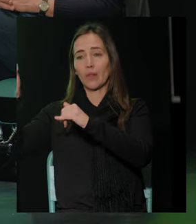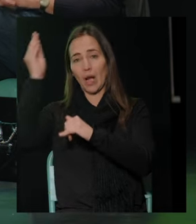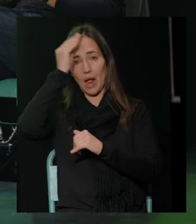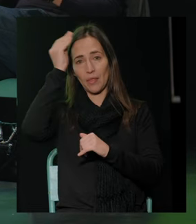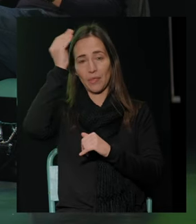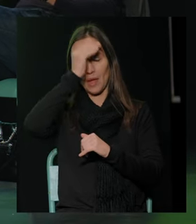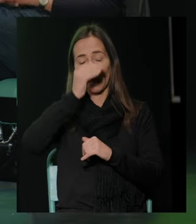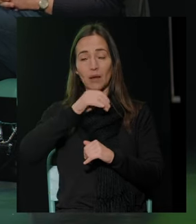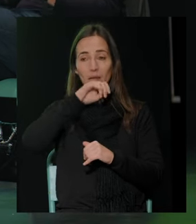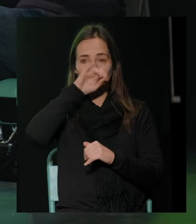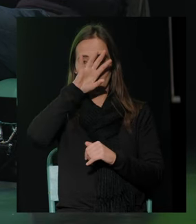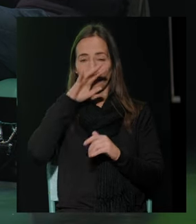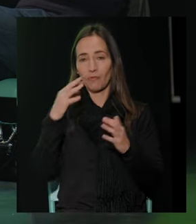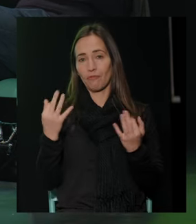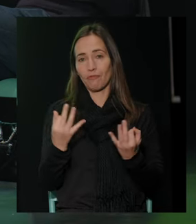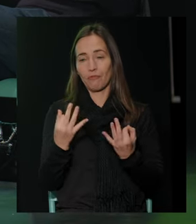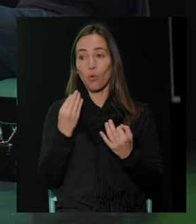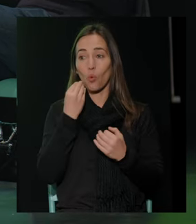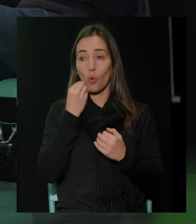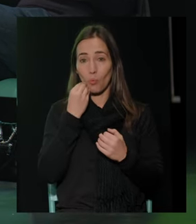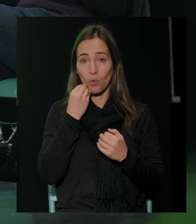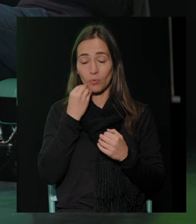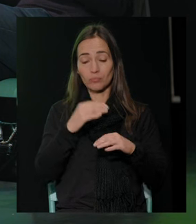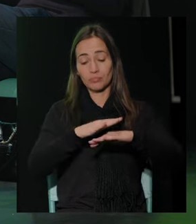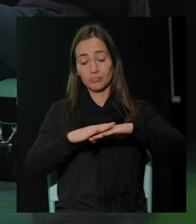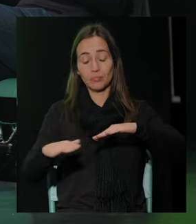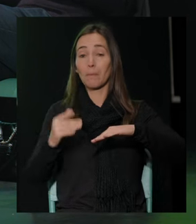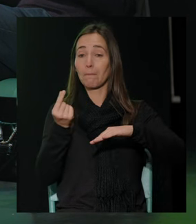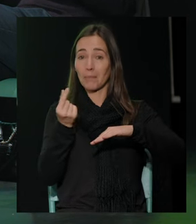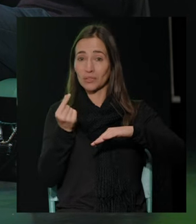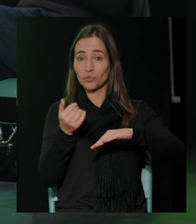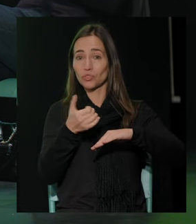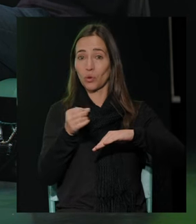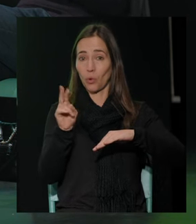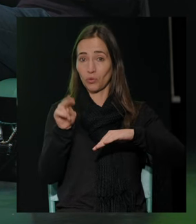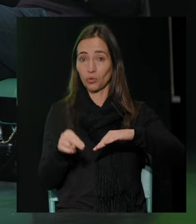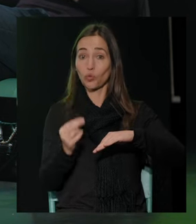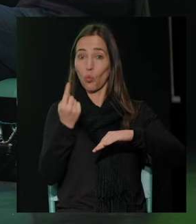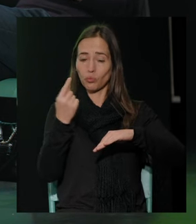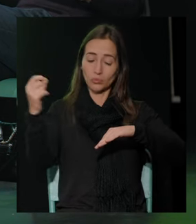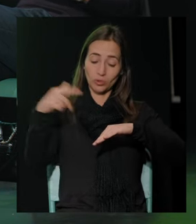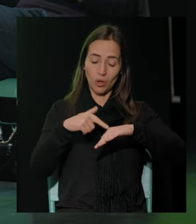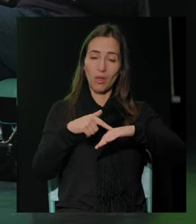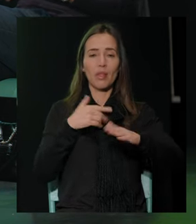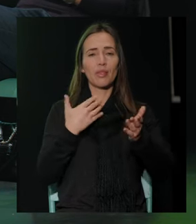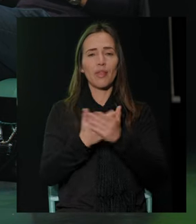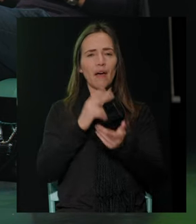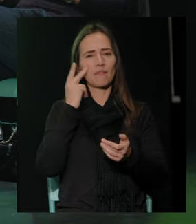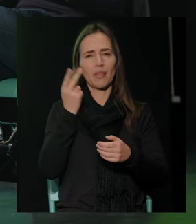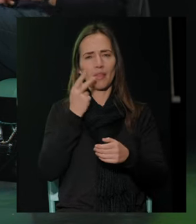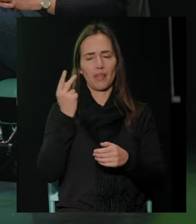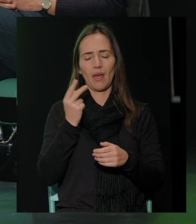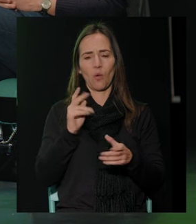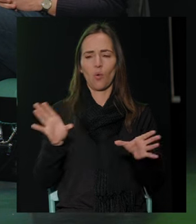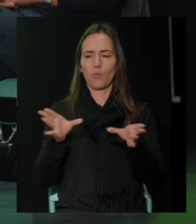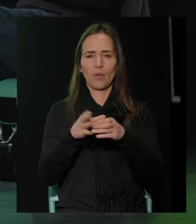absolutamente inacreditável como é que um painel solar que custa a módica quantia de 50 euros muda a vida de uma comunidade